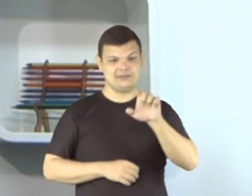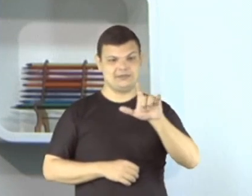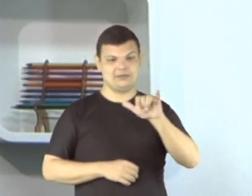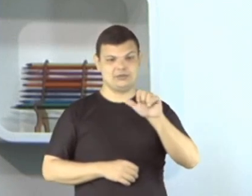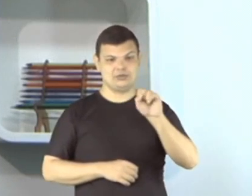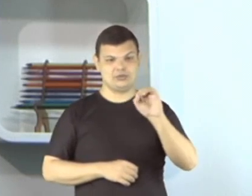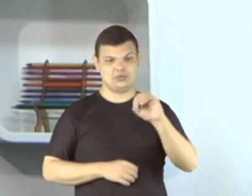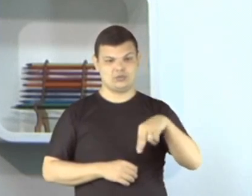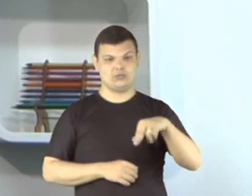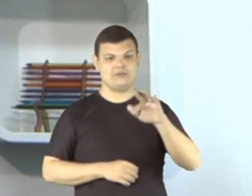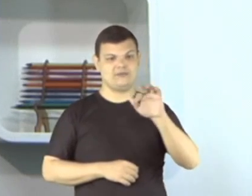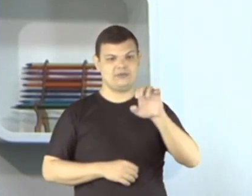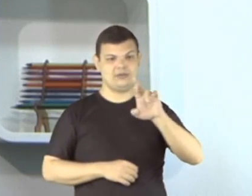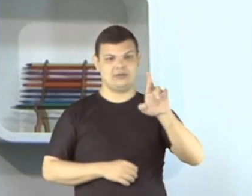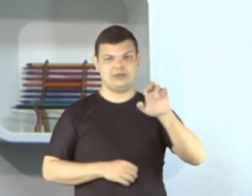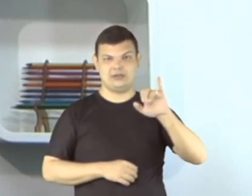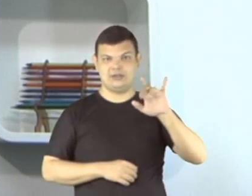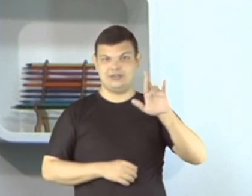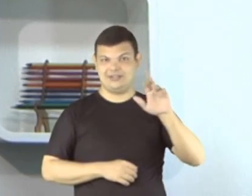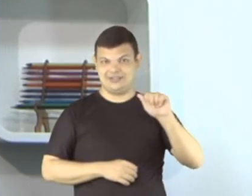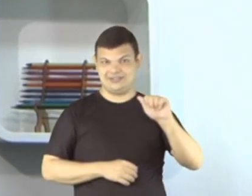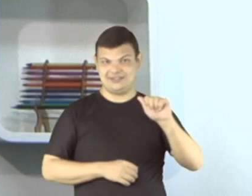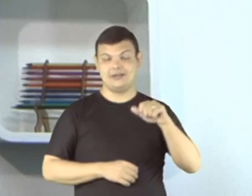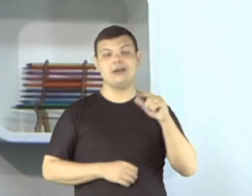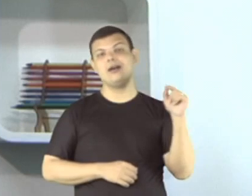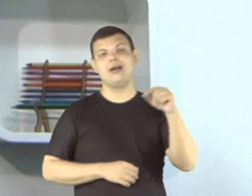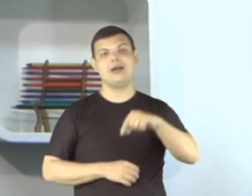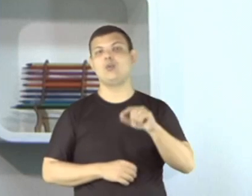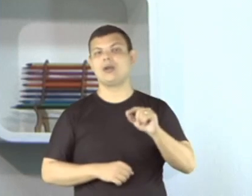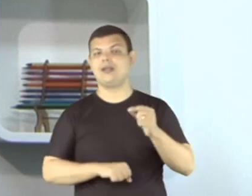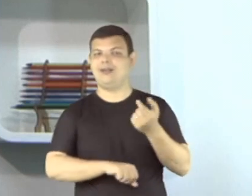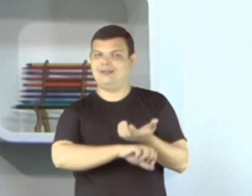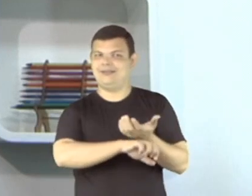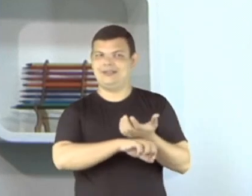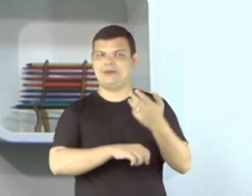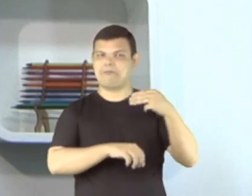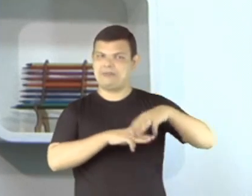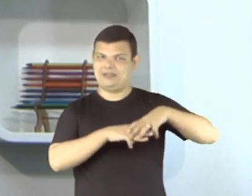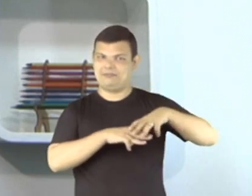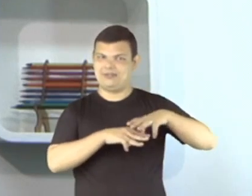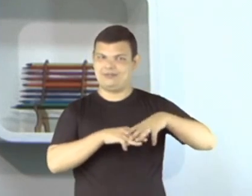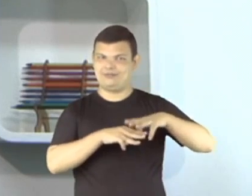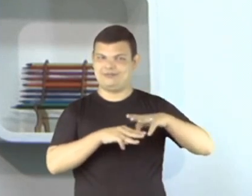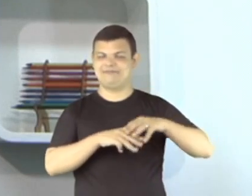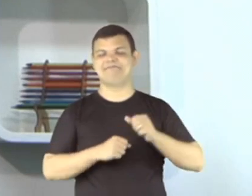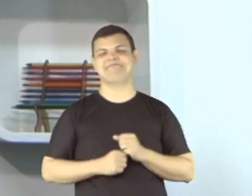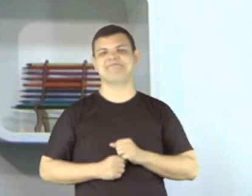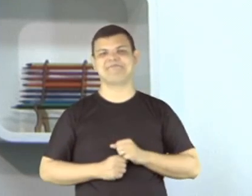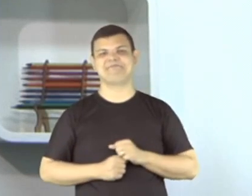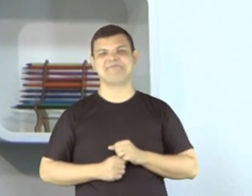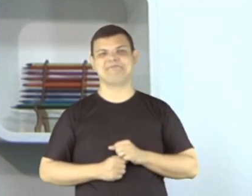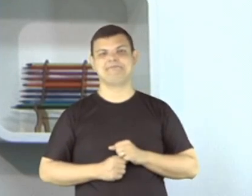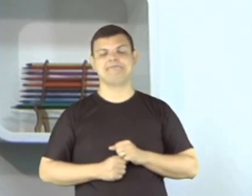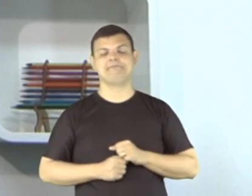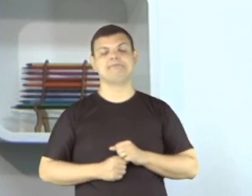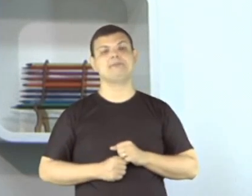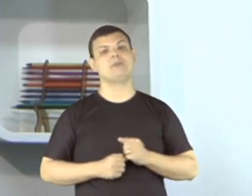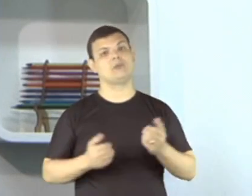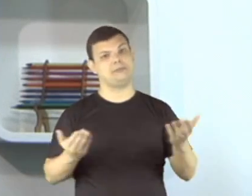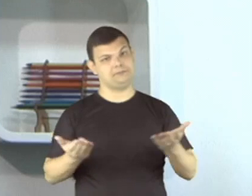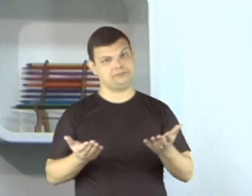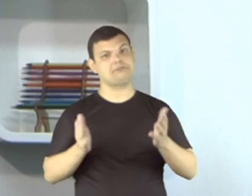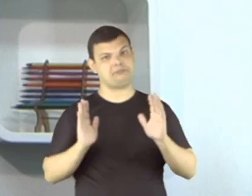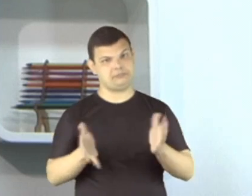professor da Escola Milton Monte, estou colaborando com vocês aqui nessas nossas aulas remotas. Então, hoje nós trabalhamos